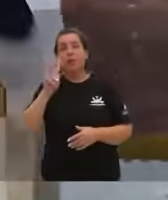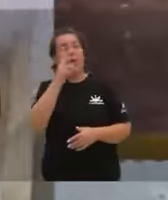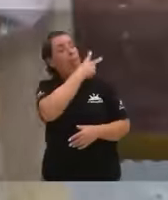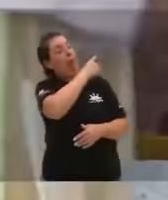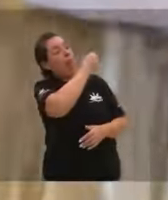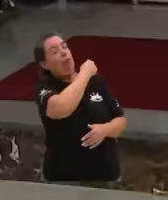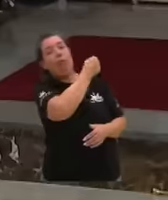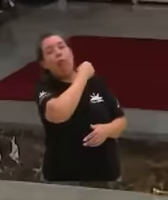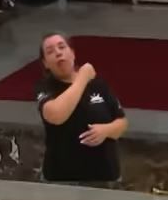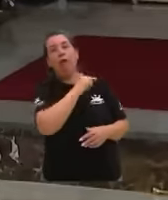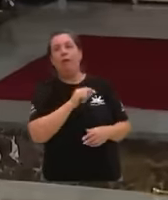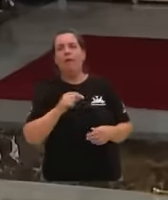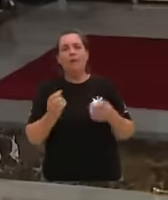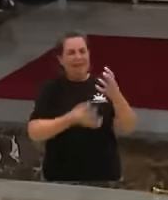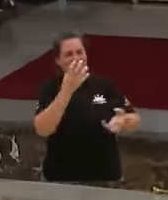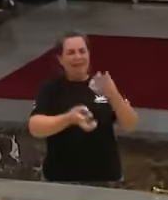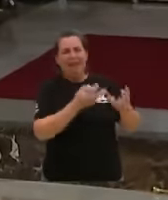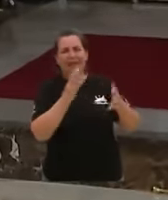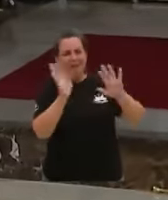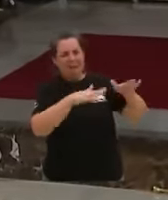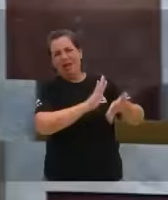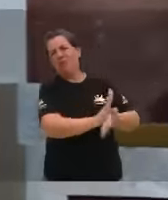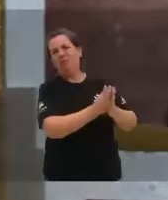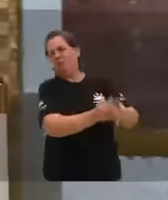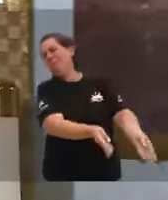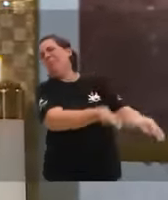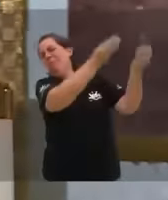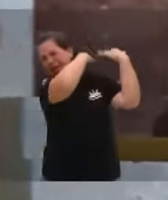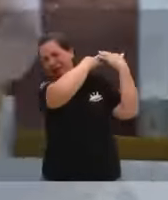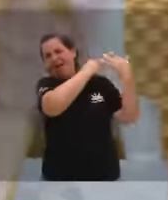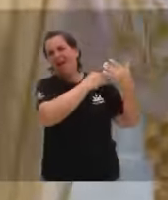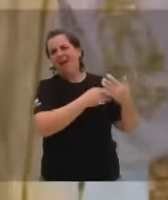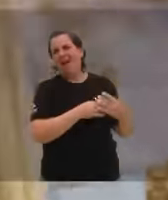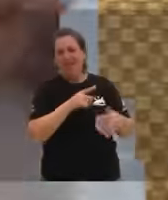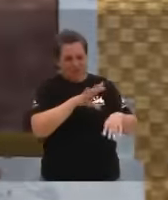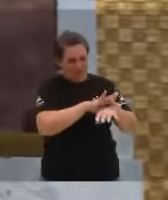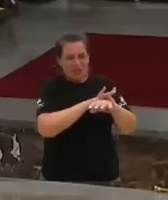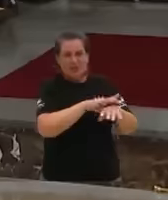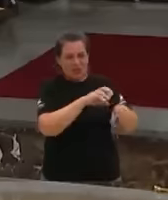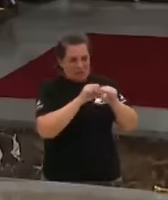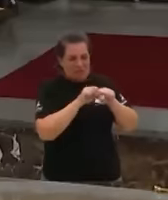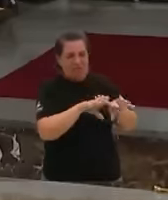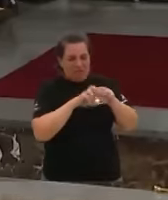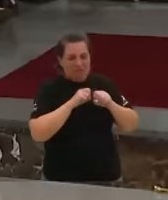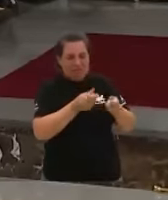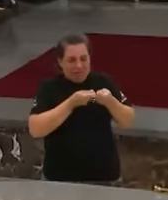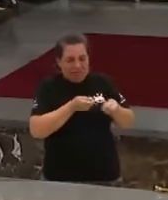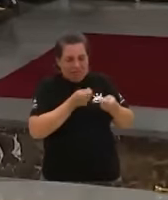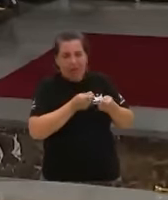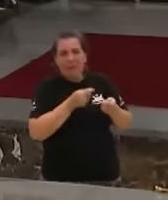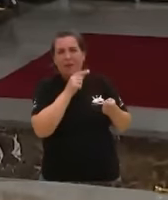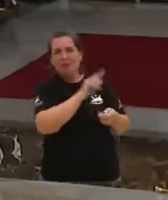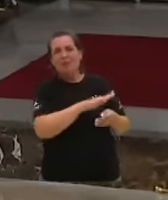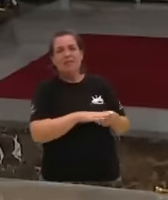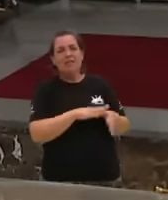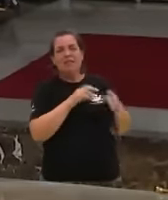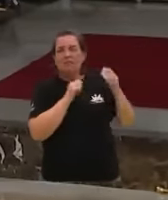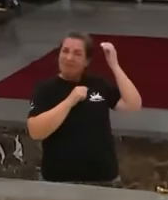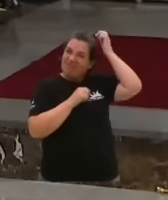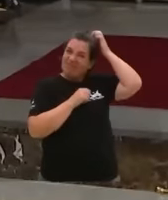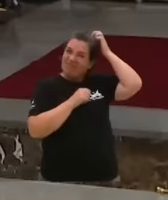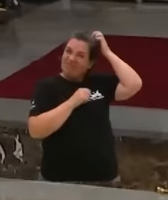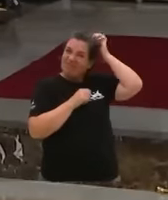trás. Queima, meu filho. Se aquilo te segura, se aquilo é teu patuá, se aquilo é